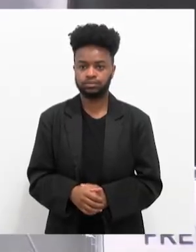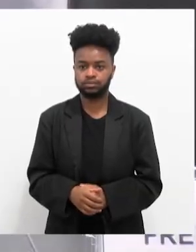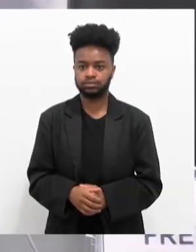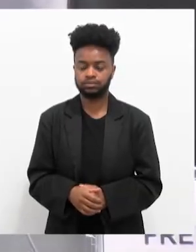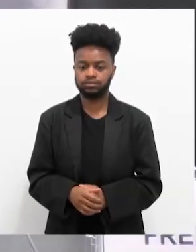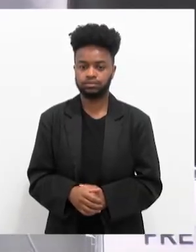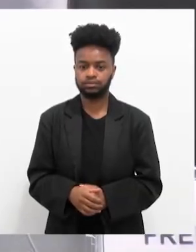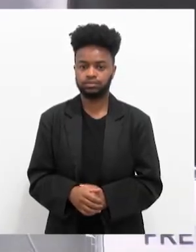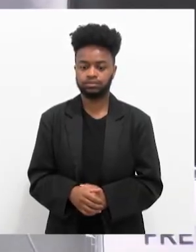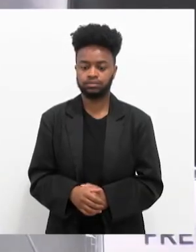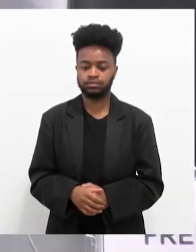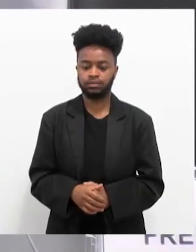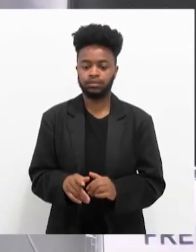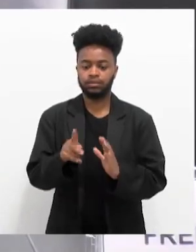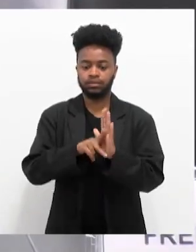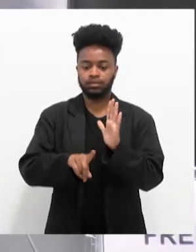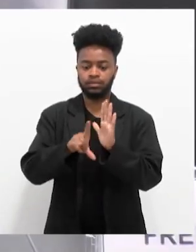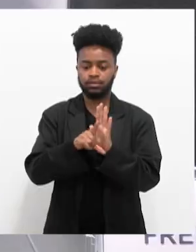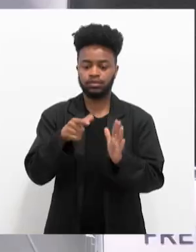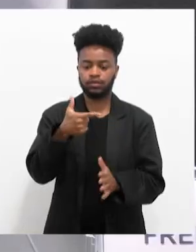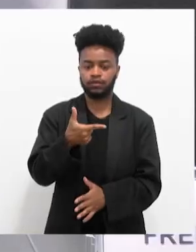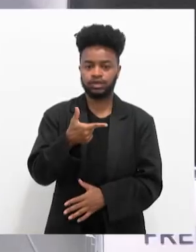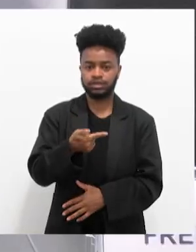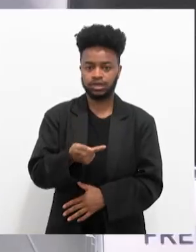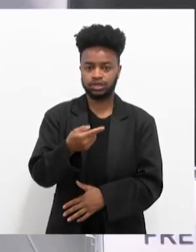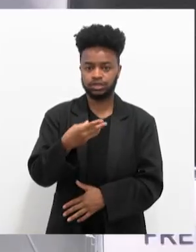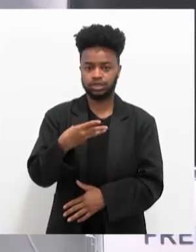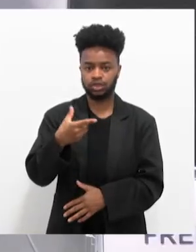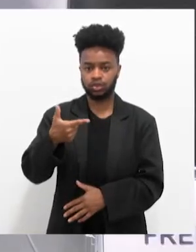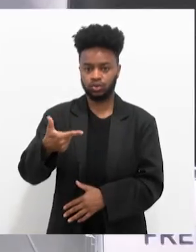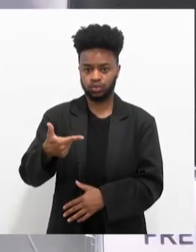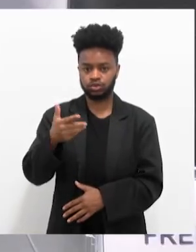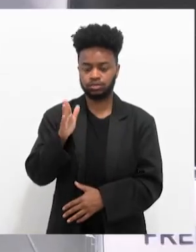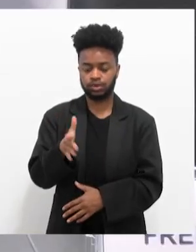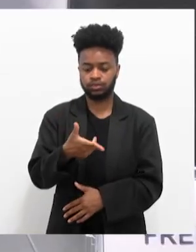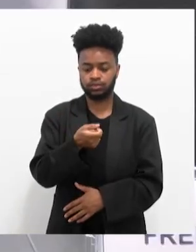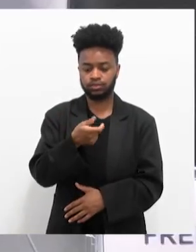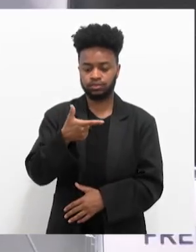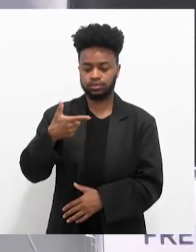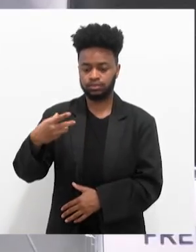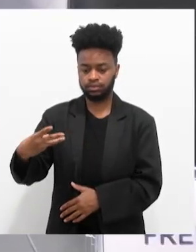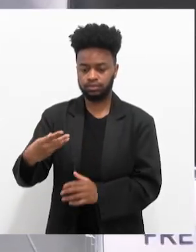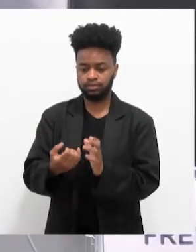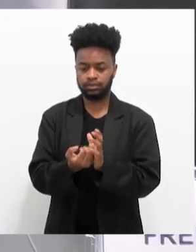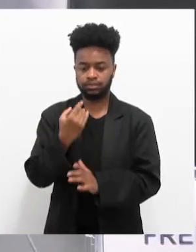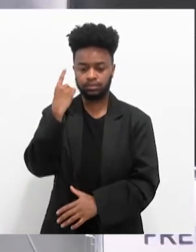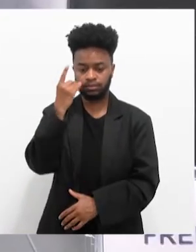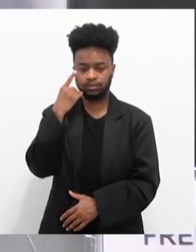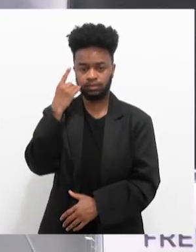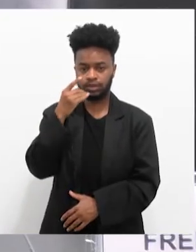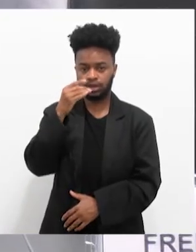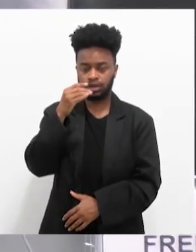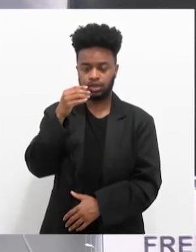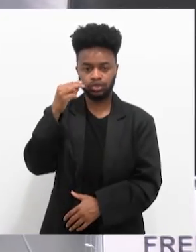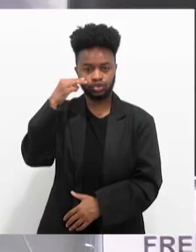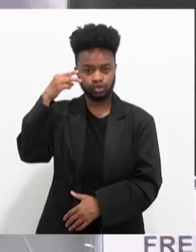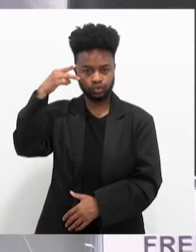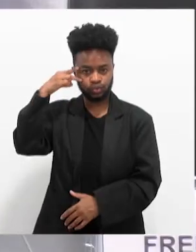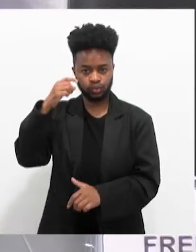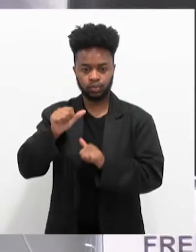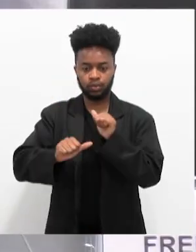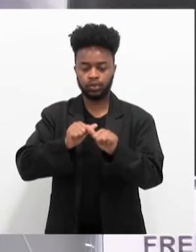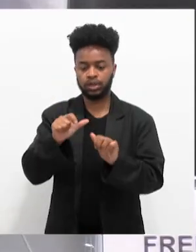6 da pauta, o projeto de lei 2732 de 23, de autoria da deputada Tia Ju, que altera a lei